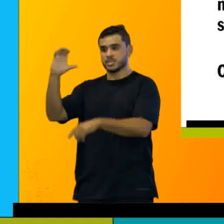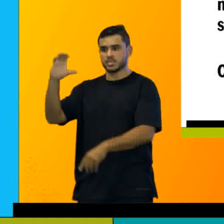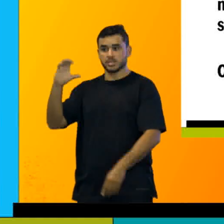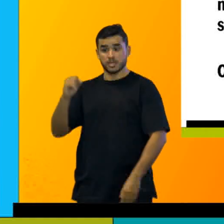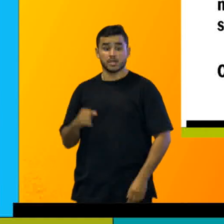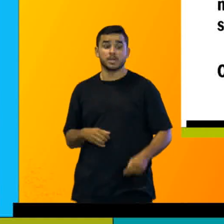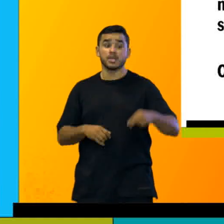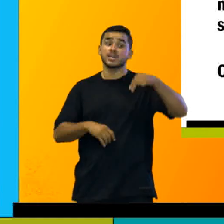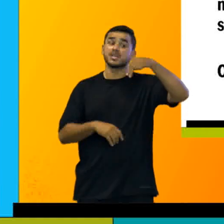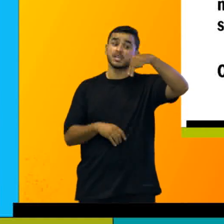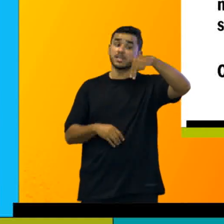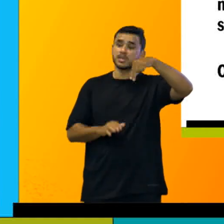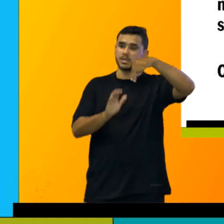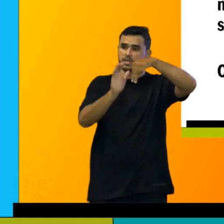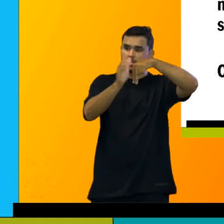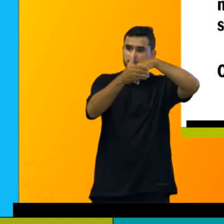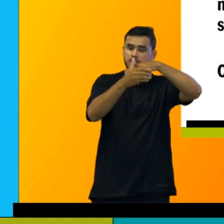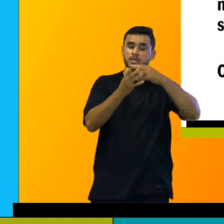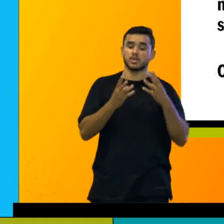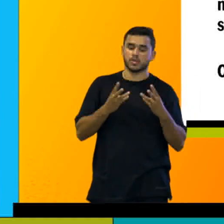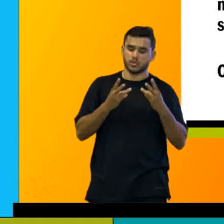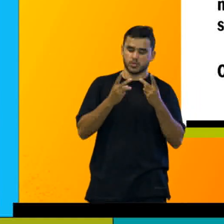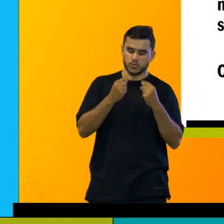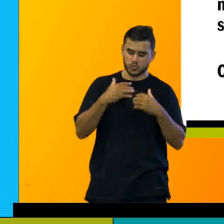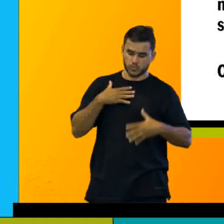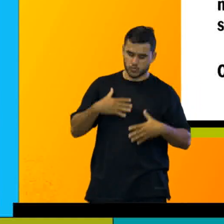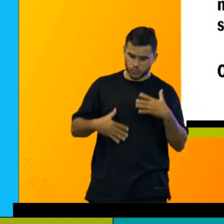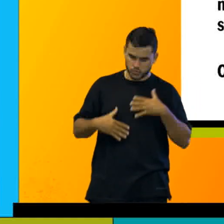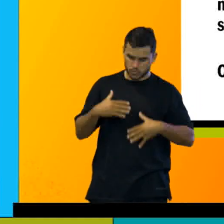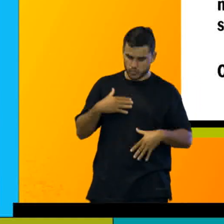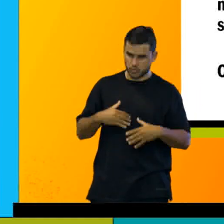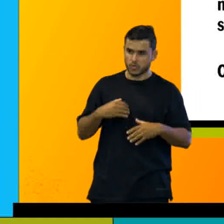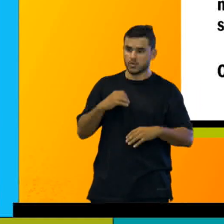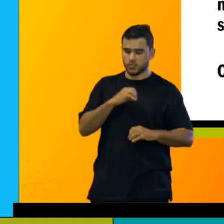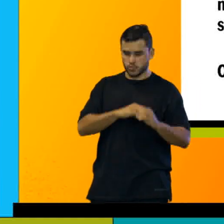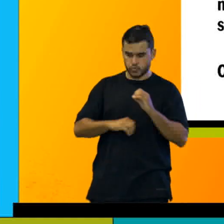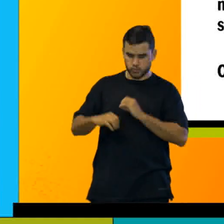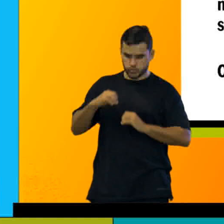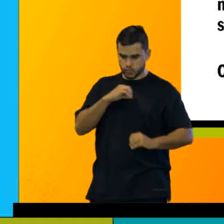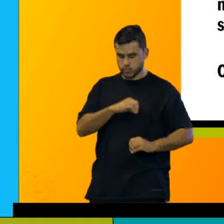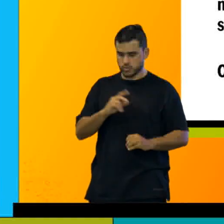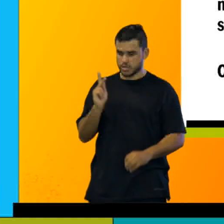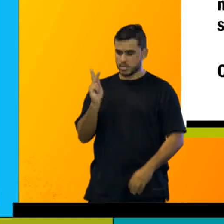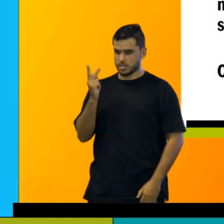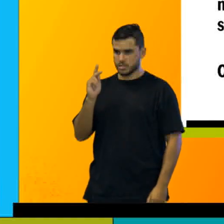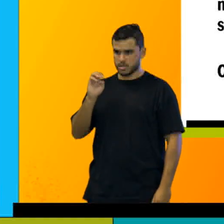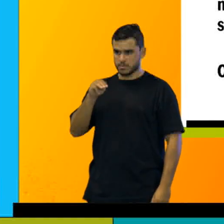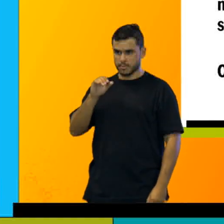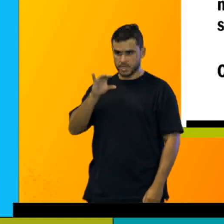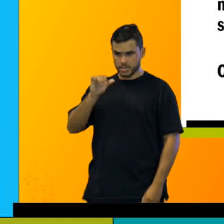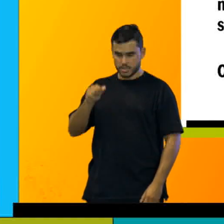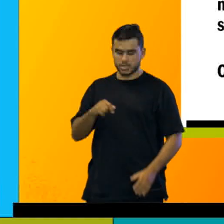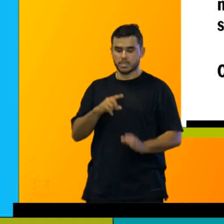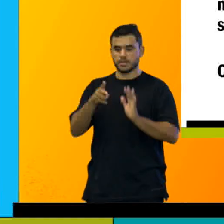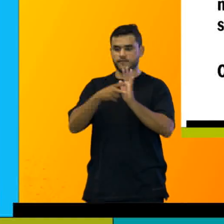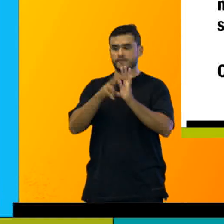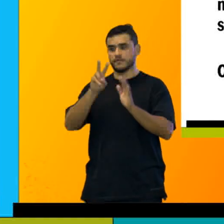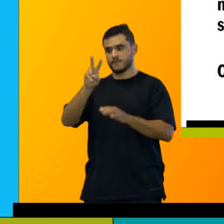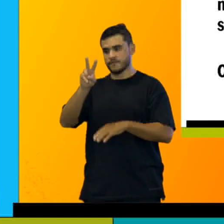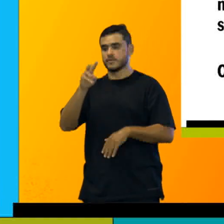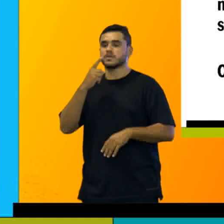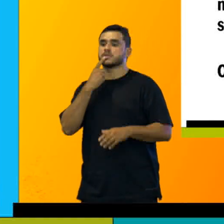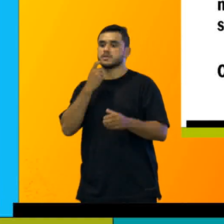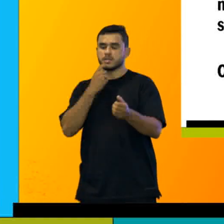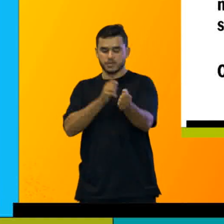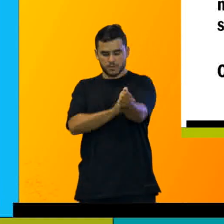N representa o número total de hemácias, o V é a volemia, que é a quantidade total de sangue, e o